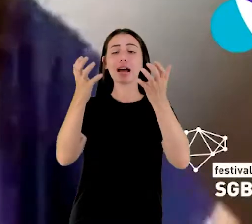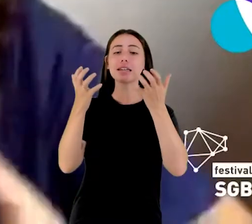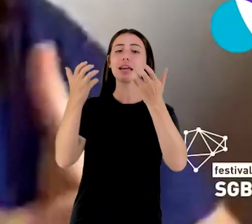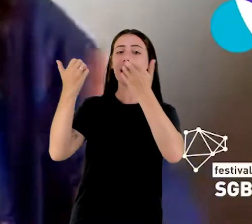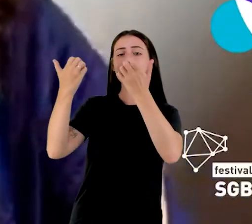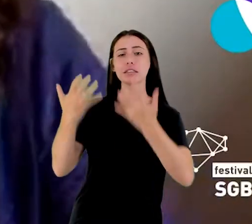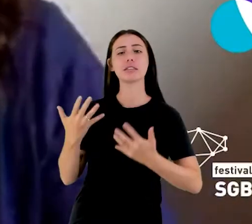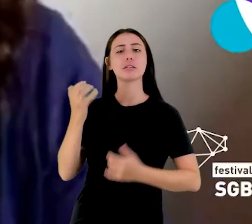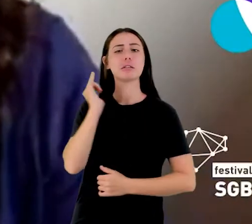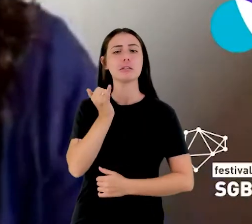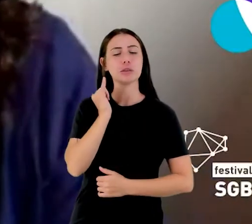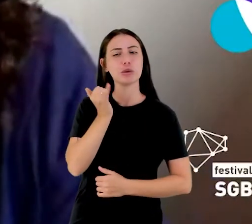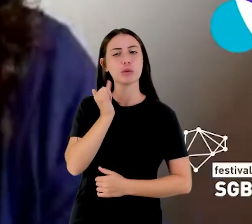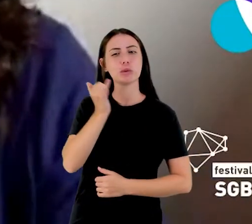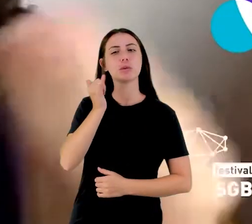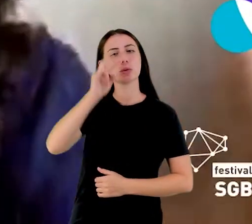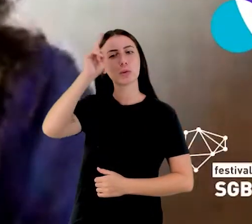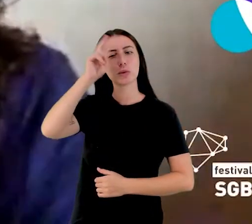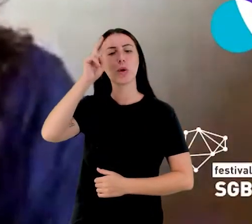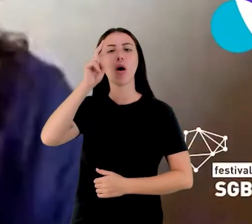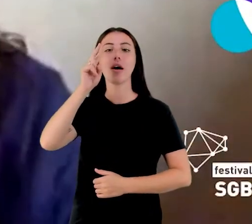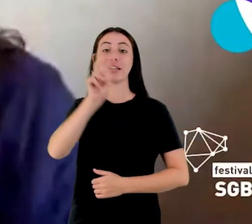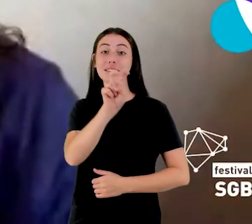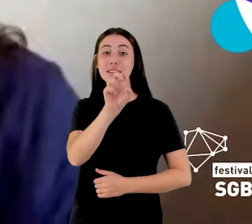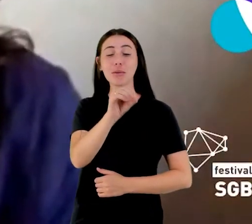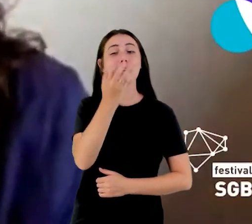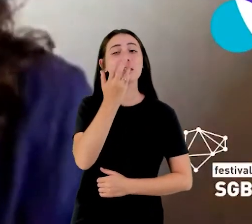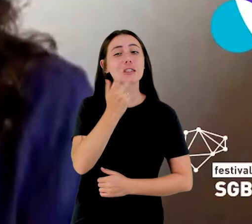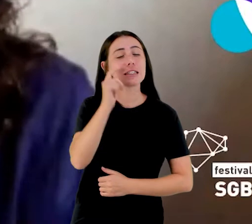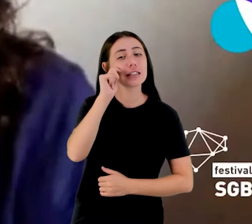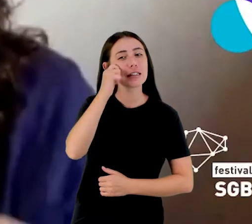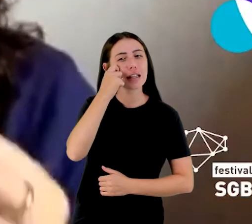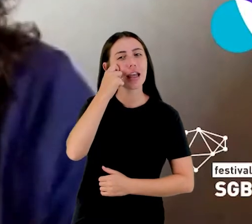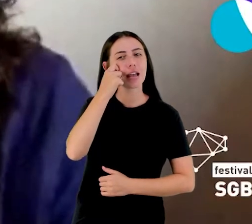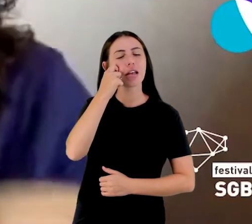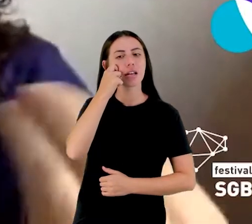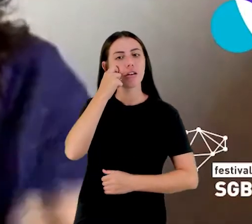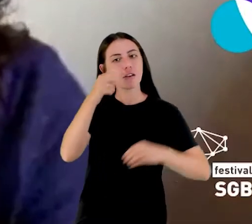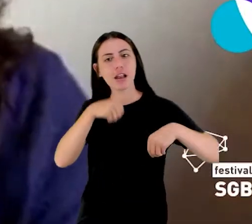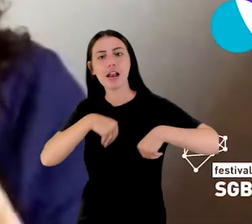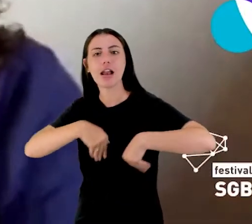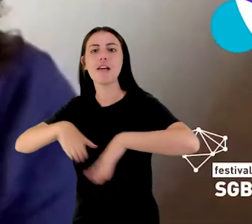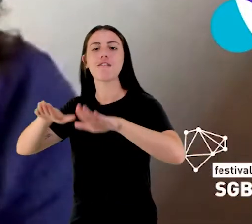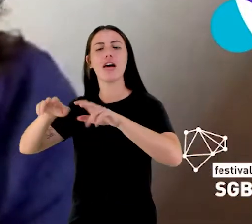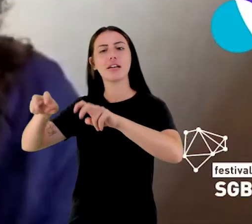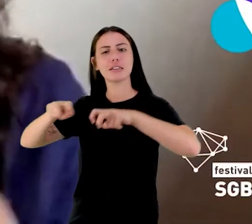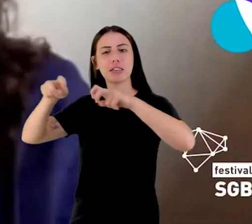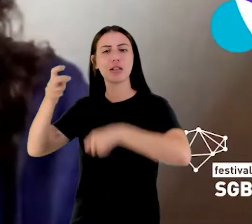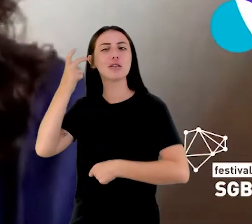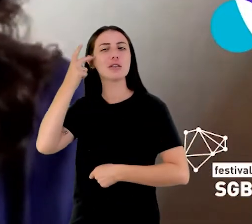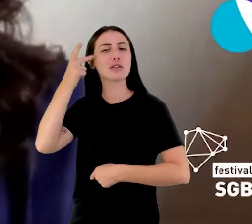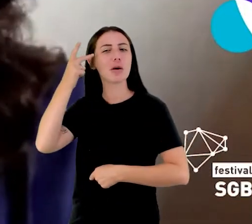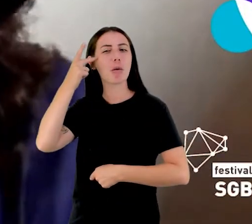ele aparece no mundo a partir de um tijolo com suástica, né? E para contar a história de 50 meninos